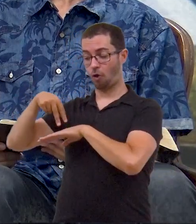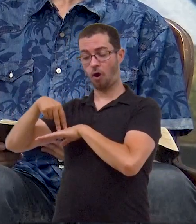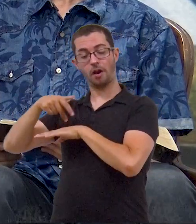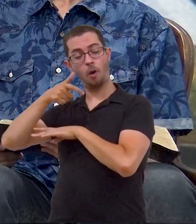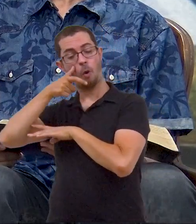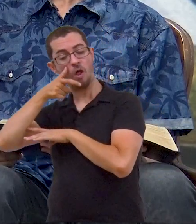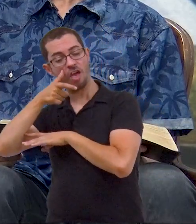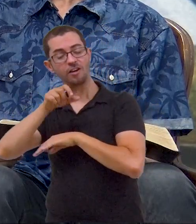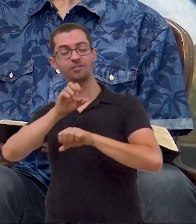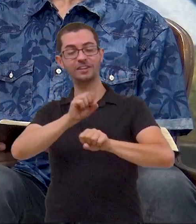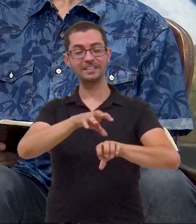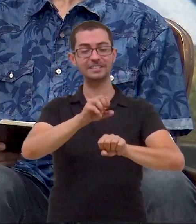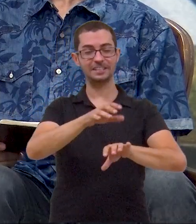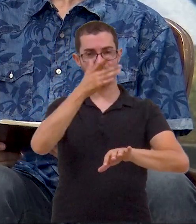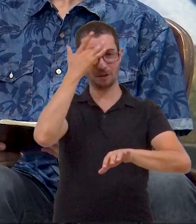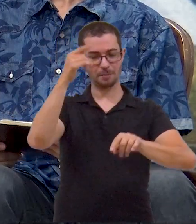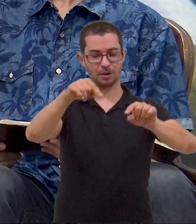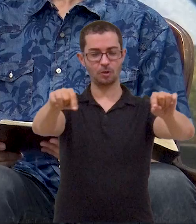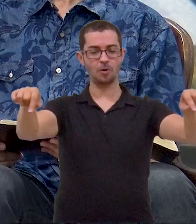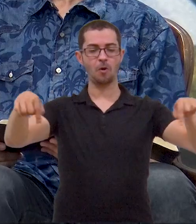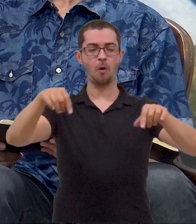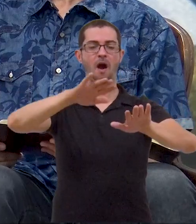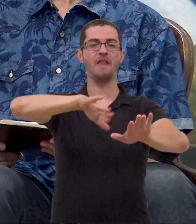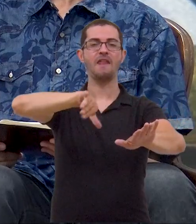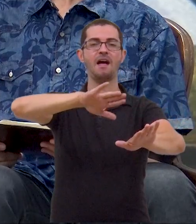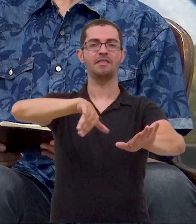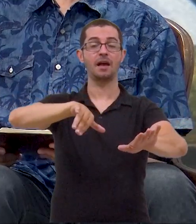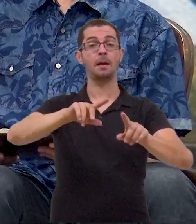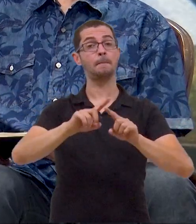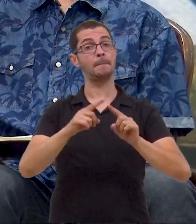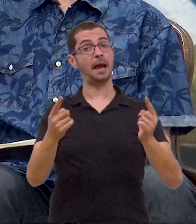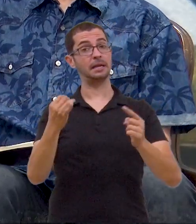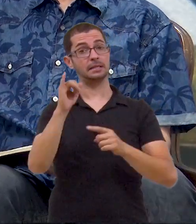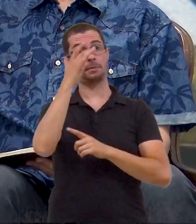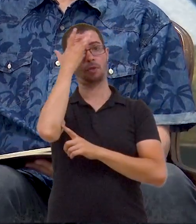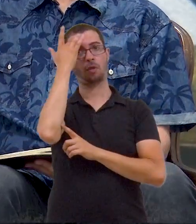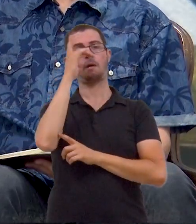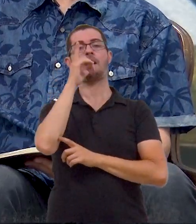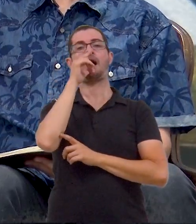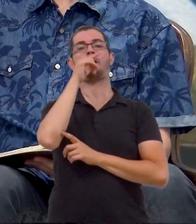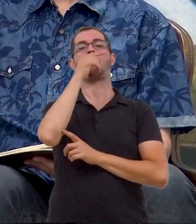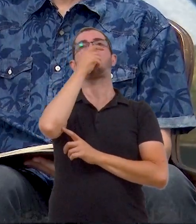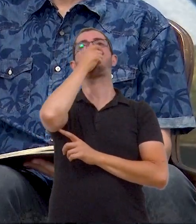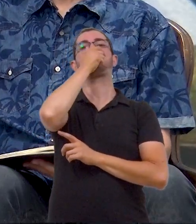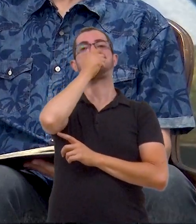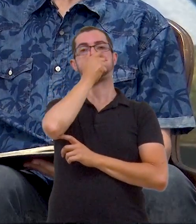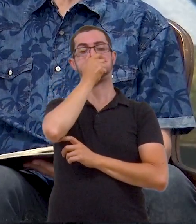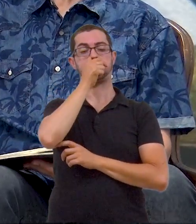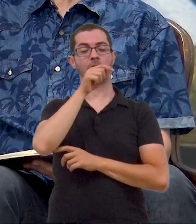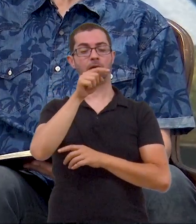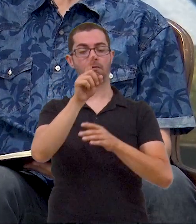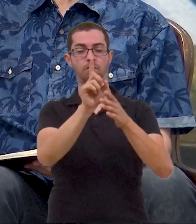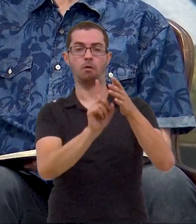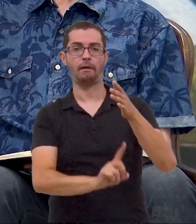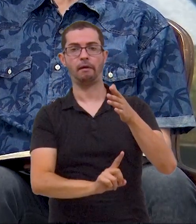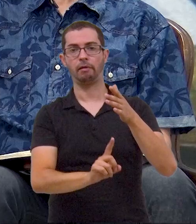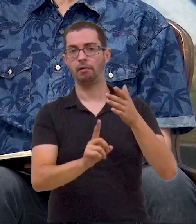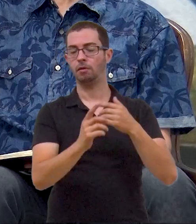nadar. Mas se a pessoa estiver morrendo afogado, não adianta o bombeiro ficar lá de